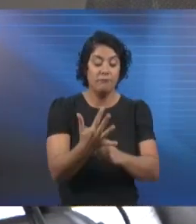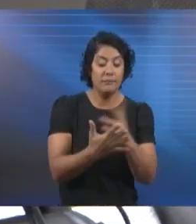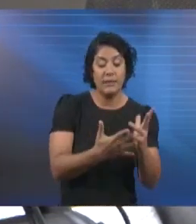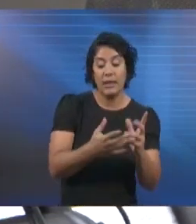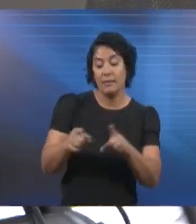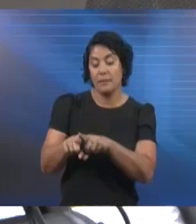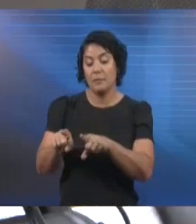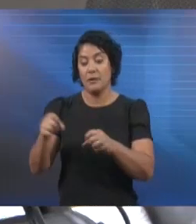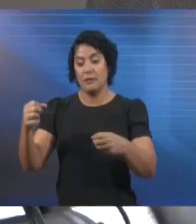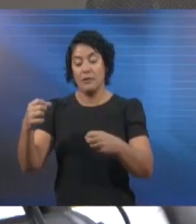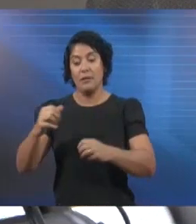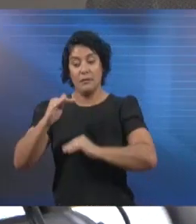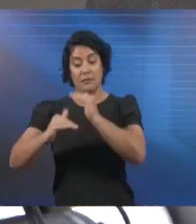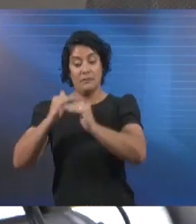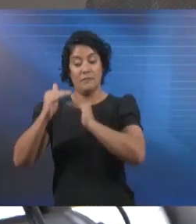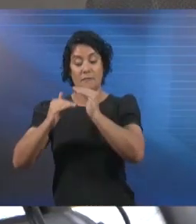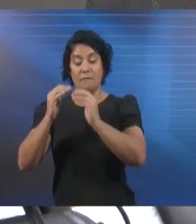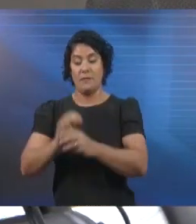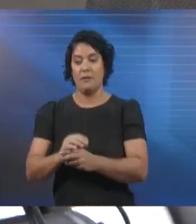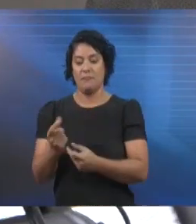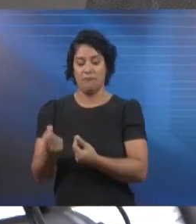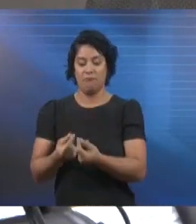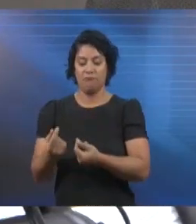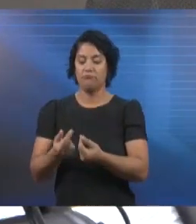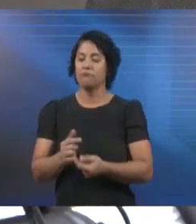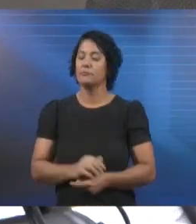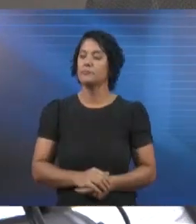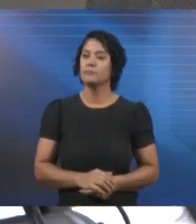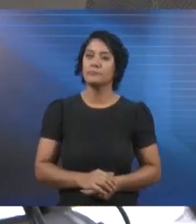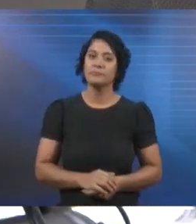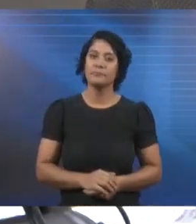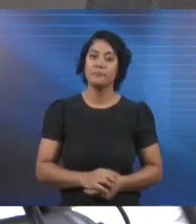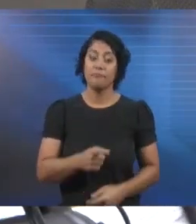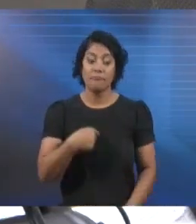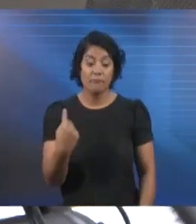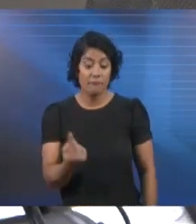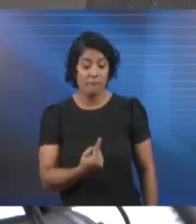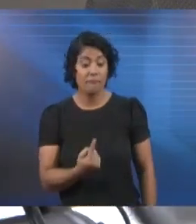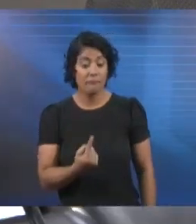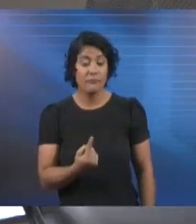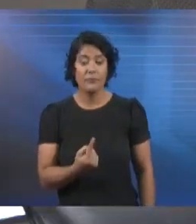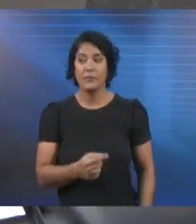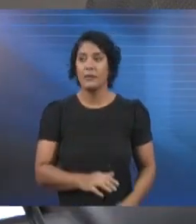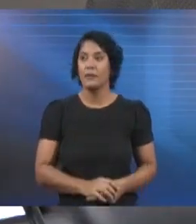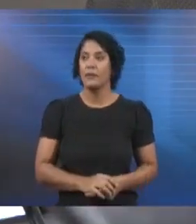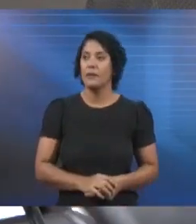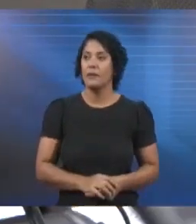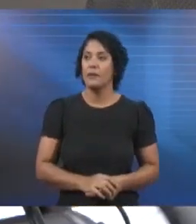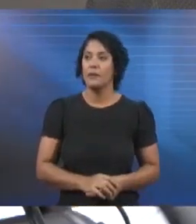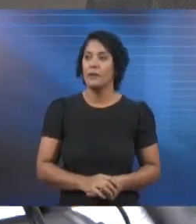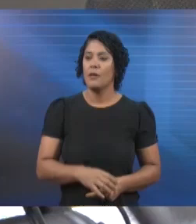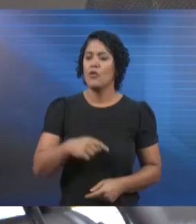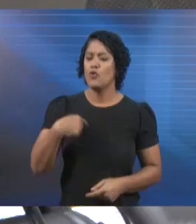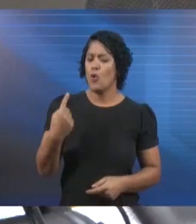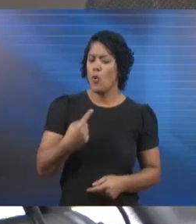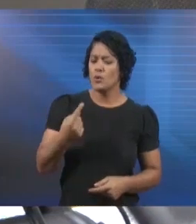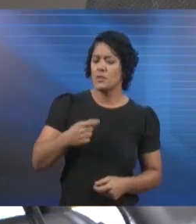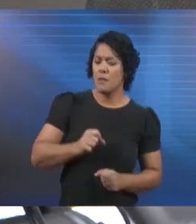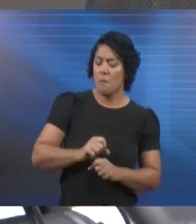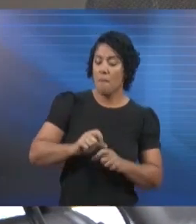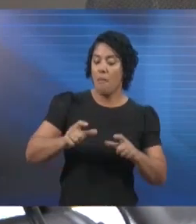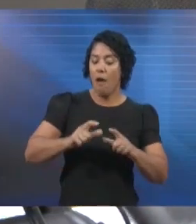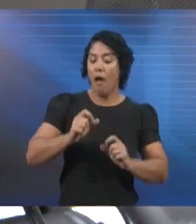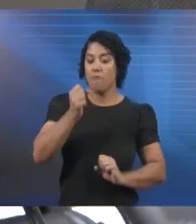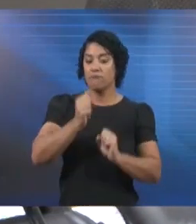desenvolvimento econômico nós estamos fazendo com que a nossa principal indústria que é